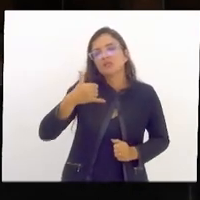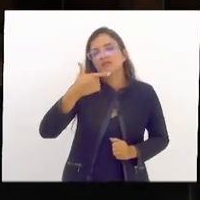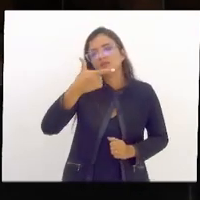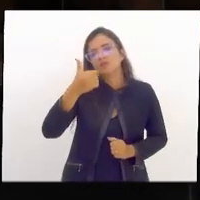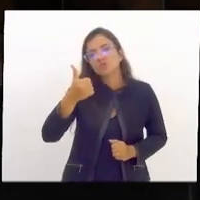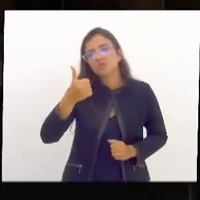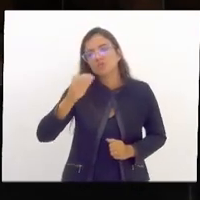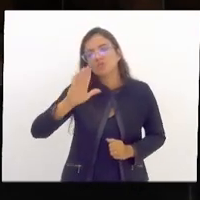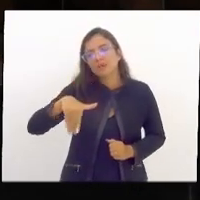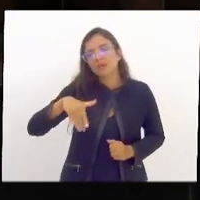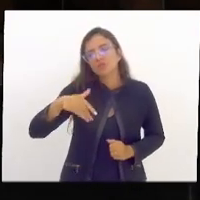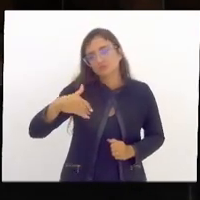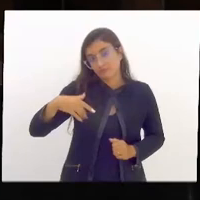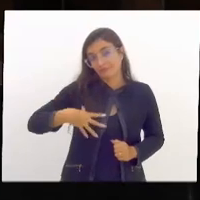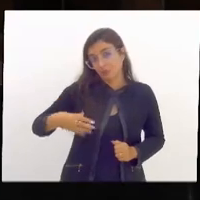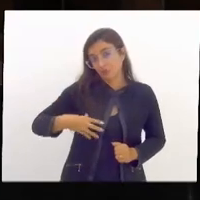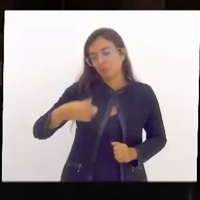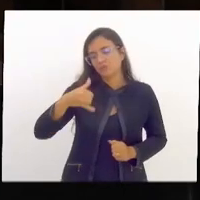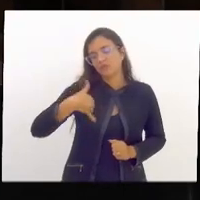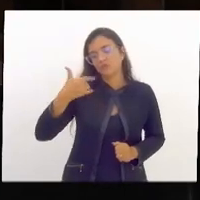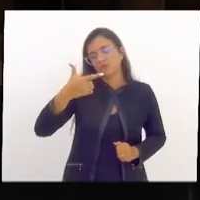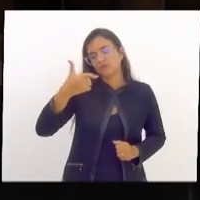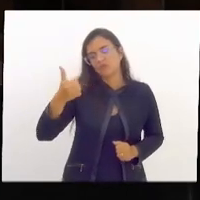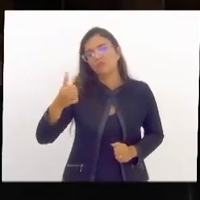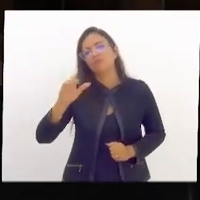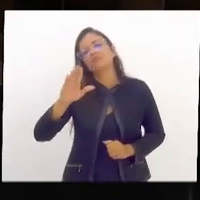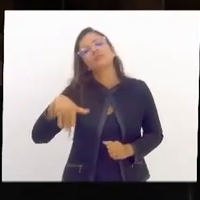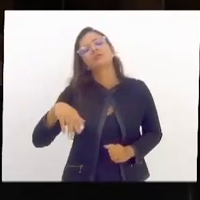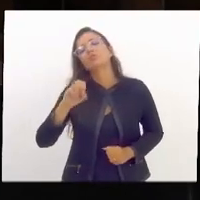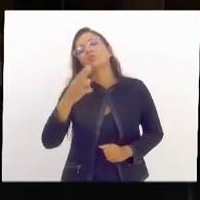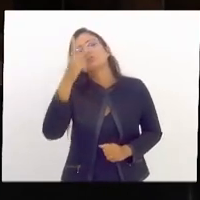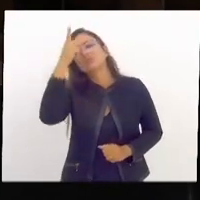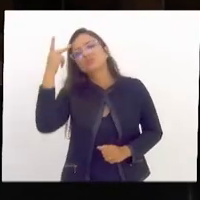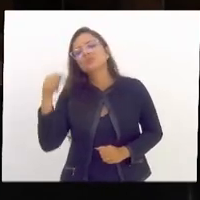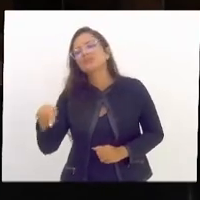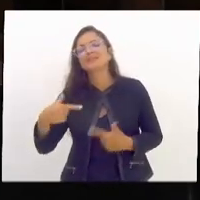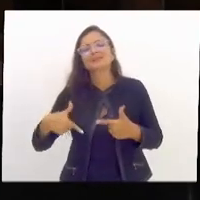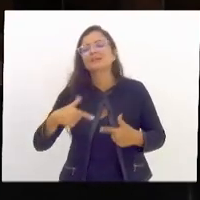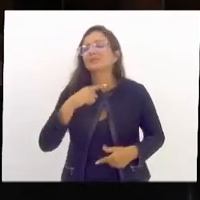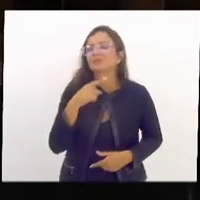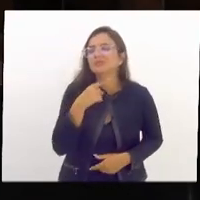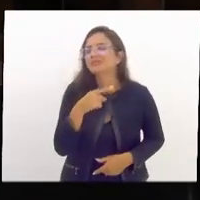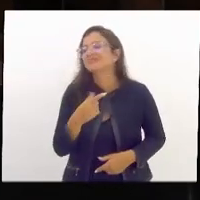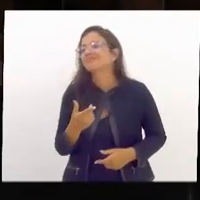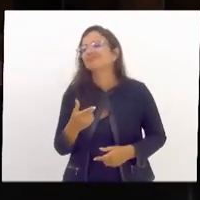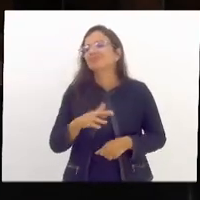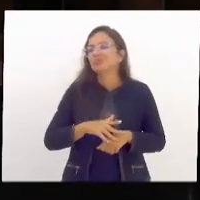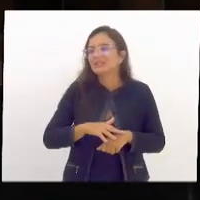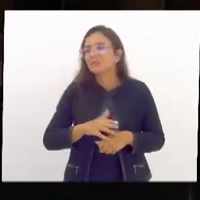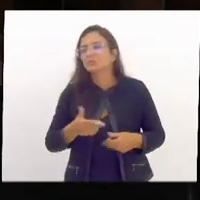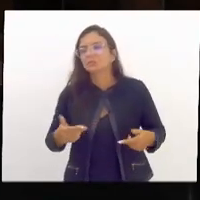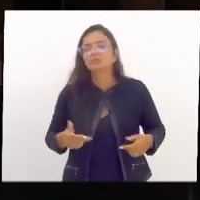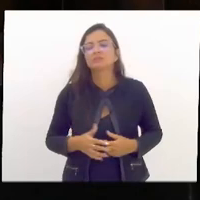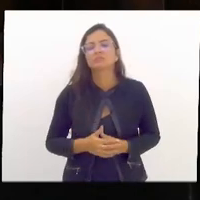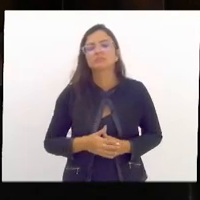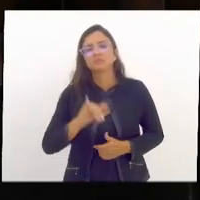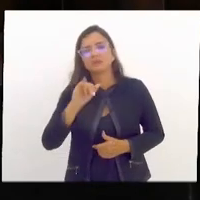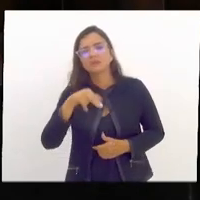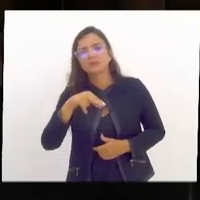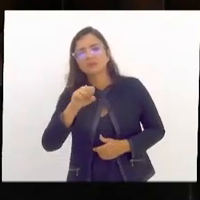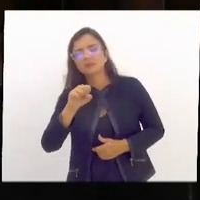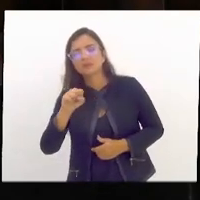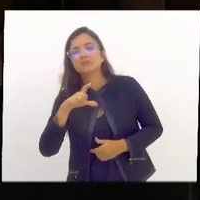um inválido. Os parlamentares estão em regime geral de previdência, que é o INSS, com um teto